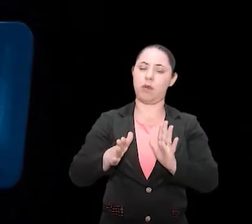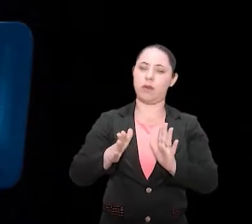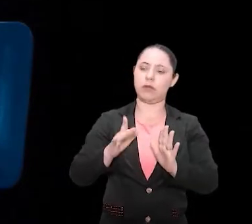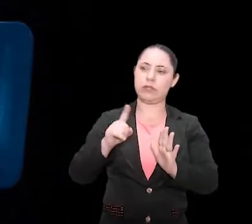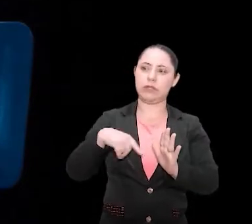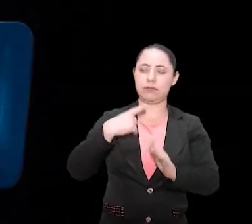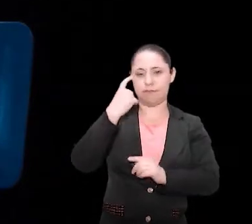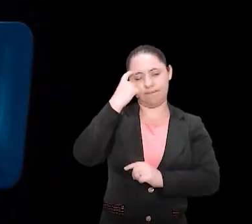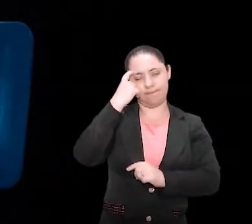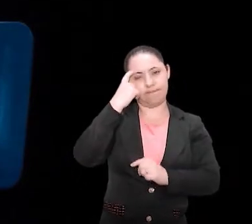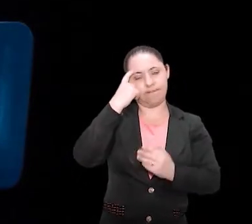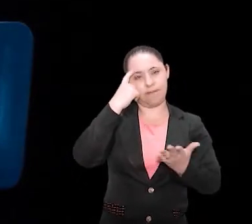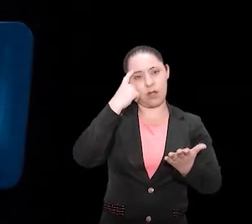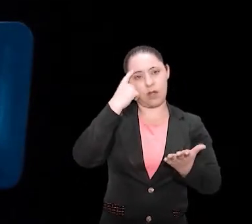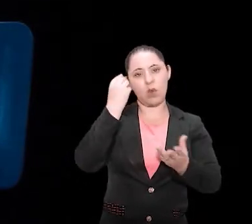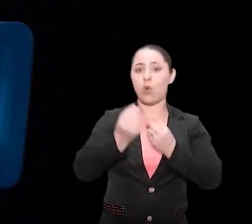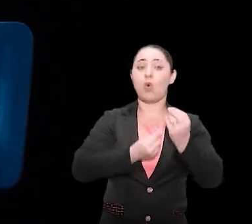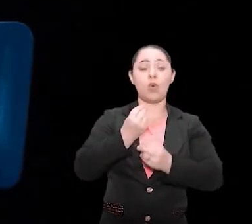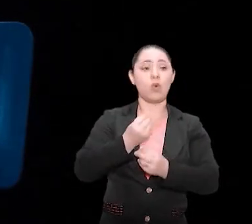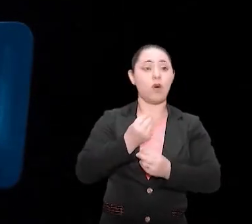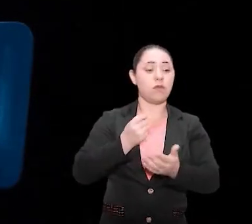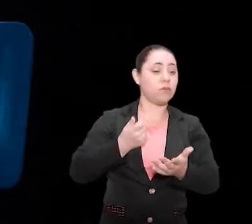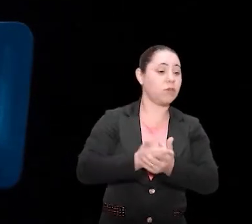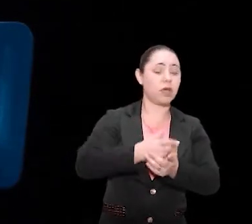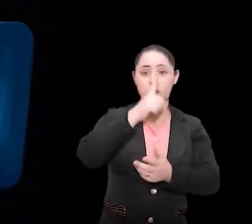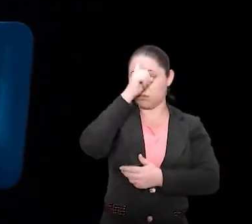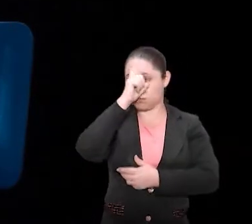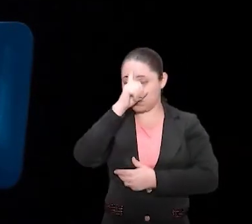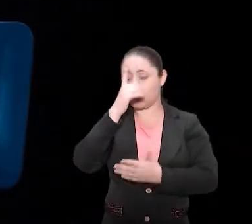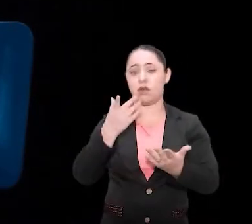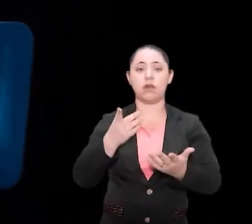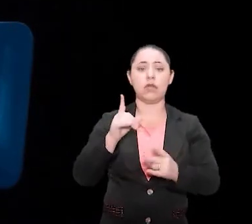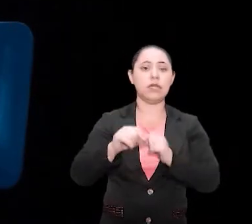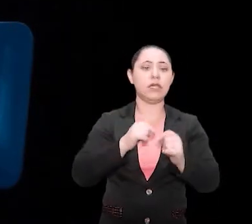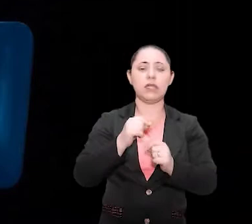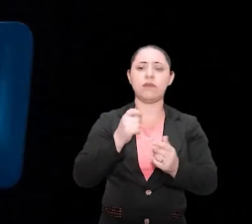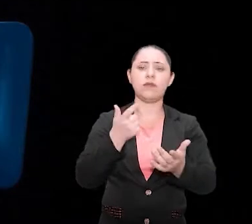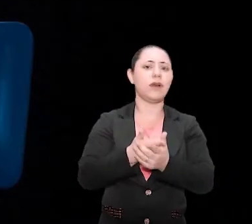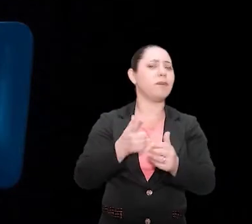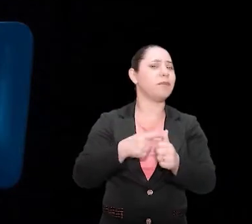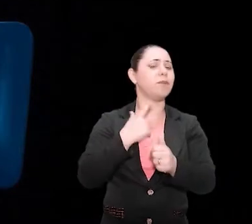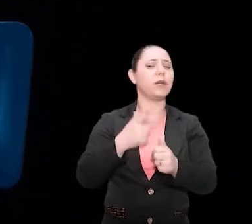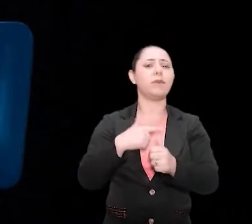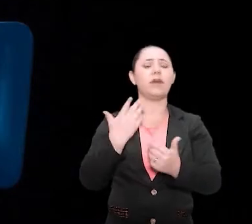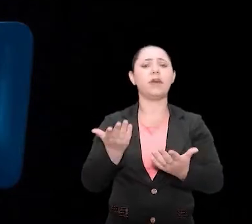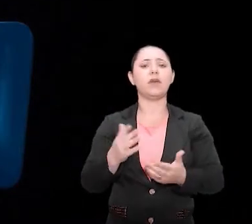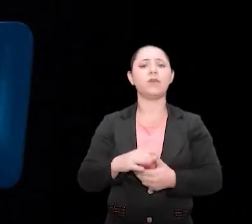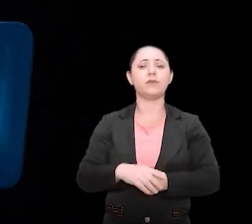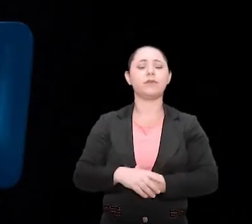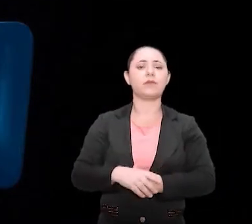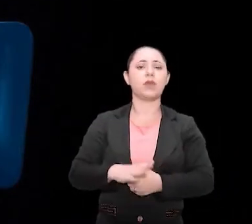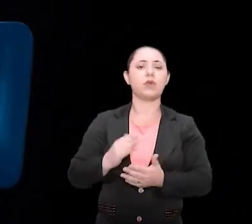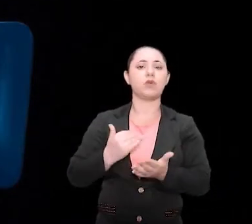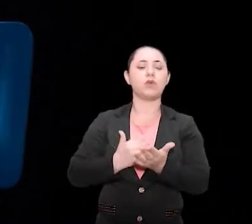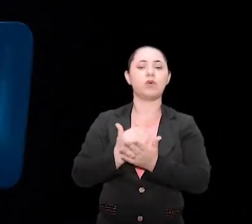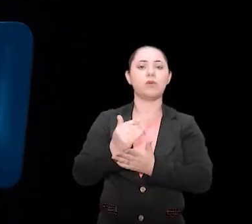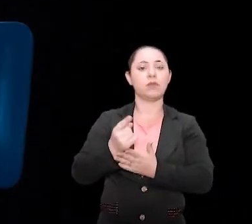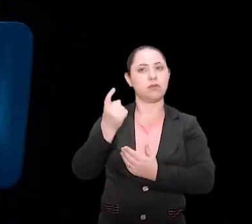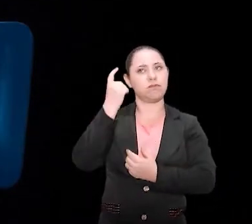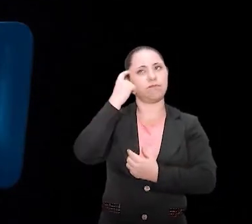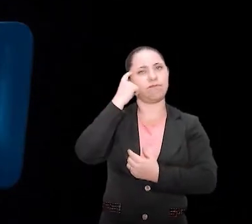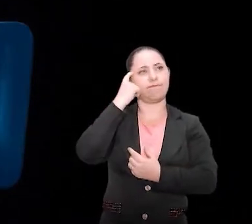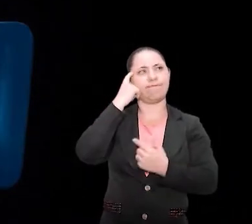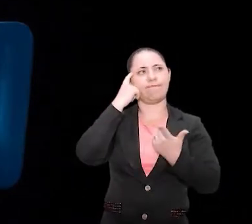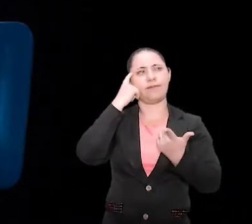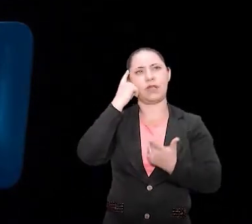coisas assim. Como é que você vai bancar os hospitais? Quem que você vai honrar primeiro? Então, você começa na sua cabeça a ficar